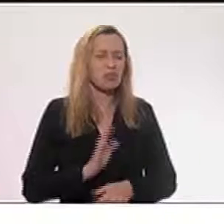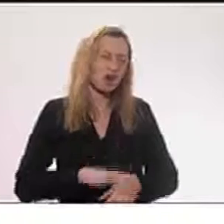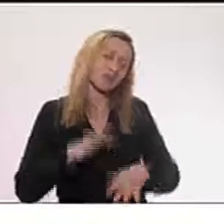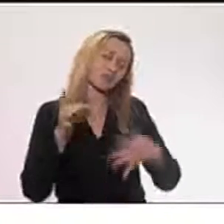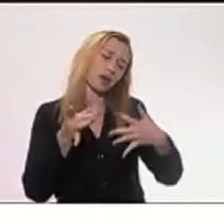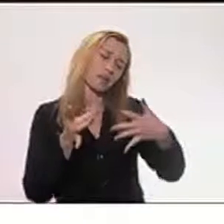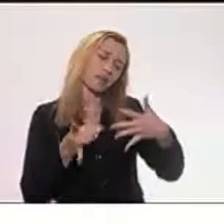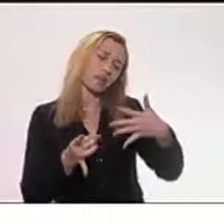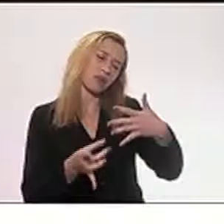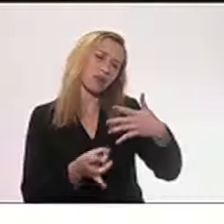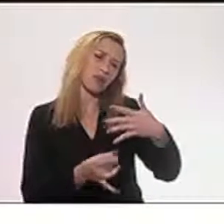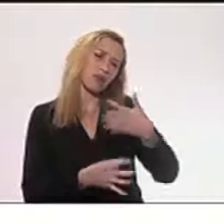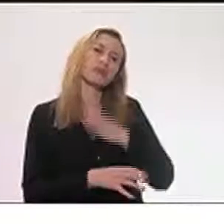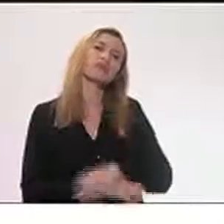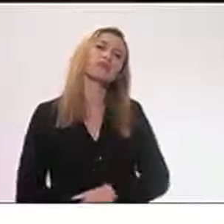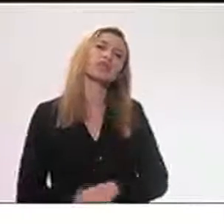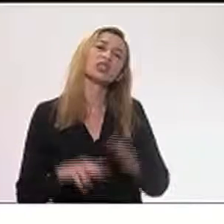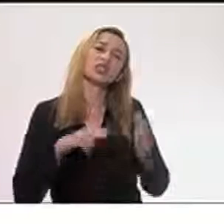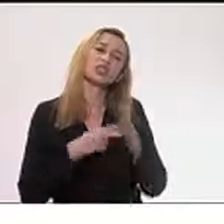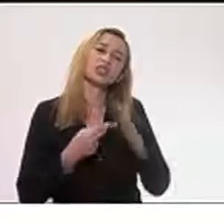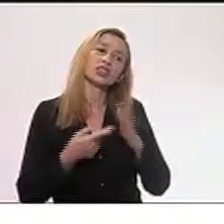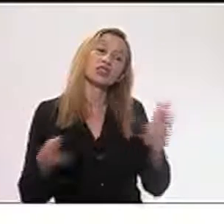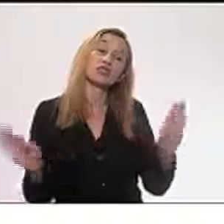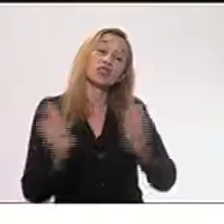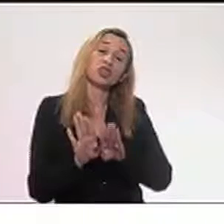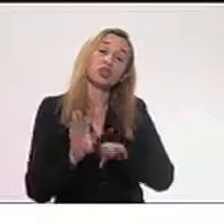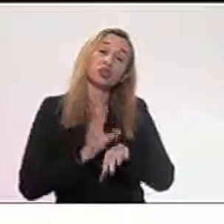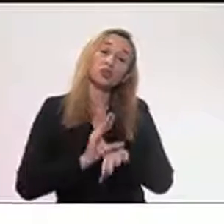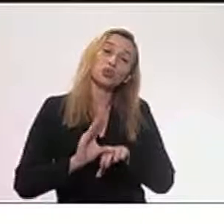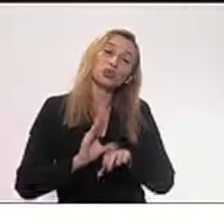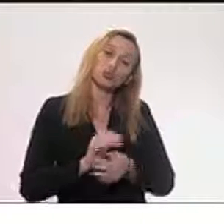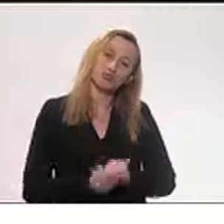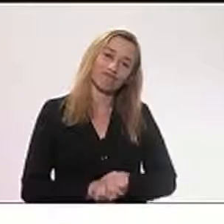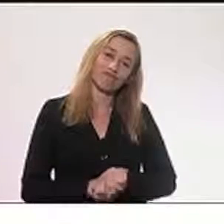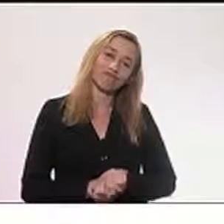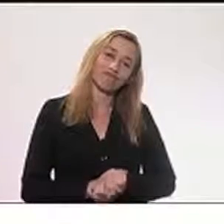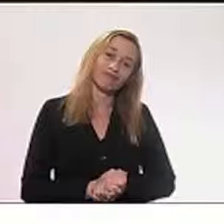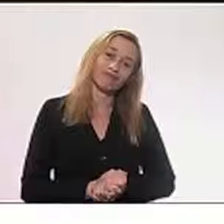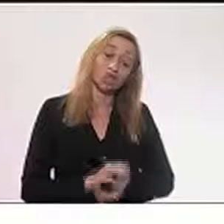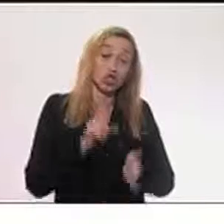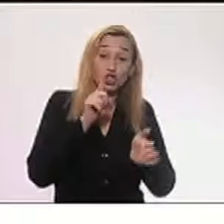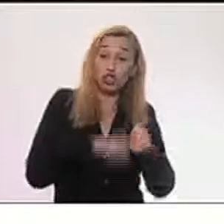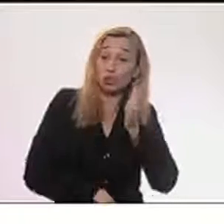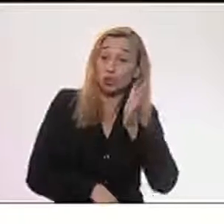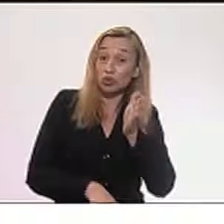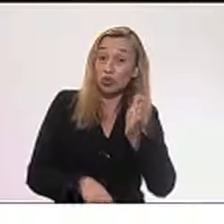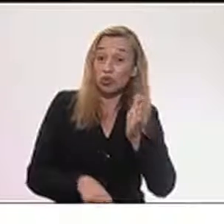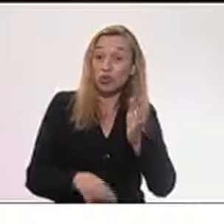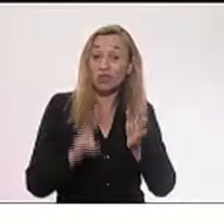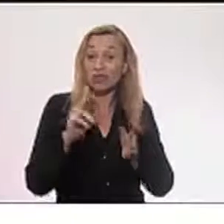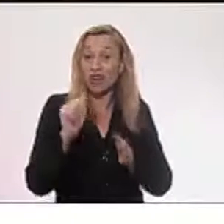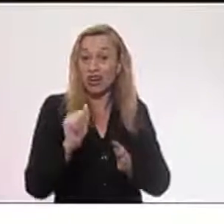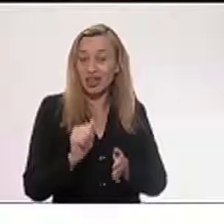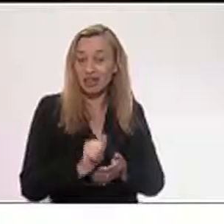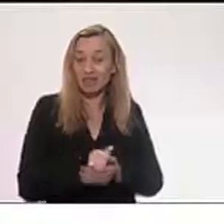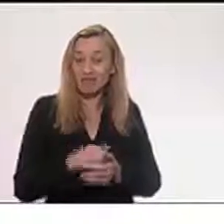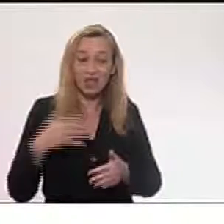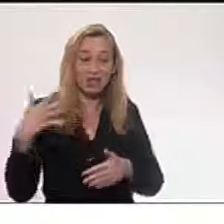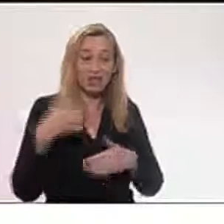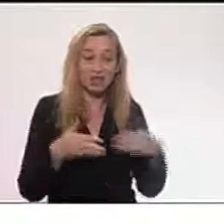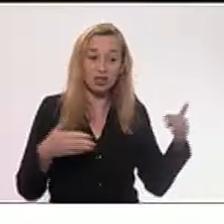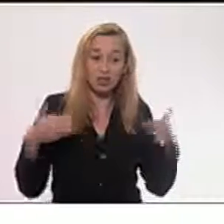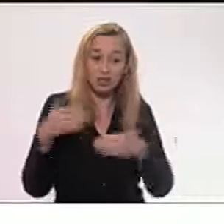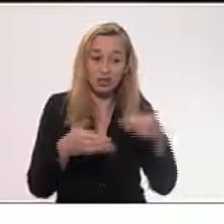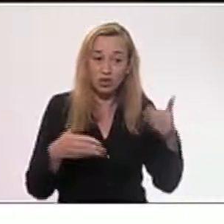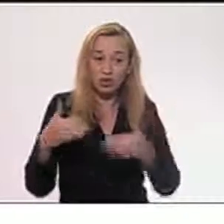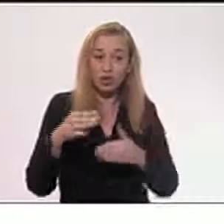detalhados, significa fechamento de cursos, significa redução de vagas para acesso,